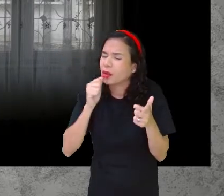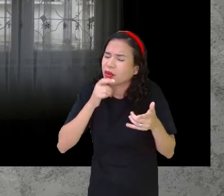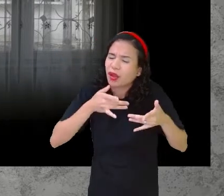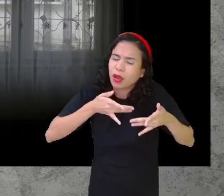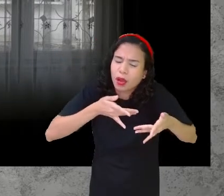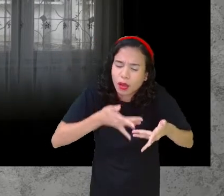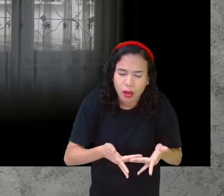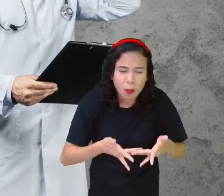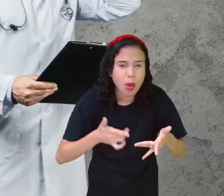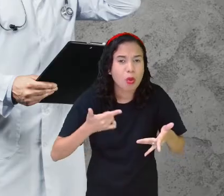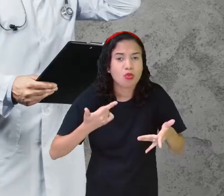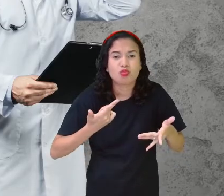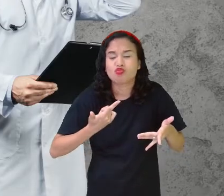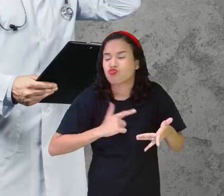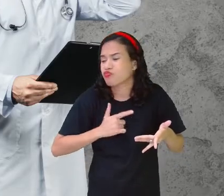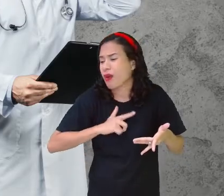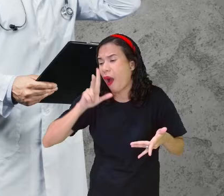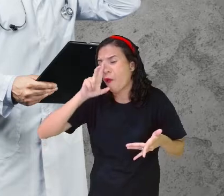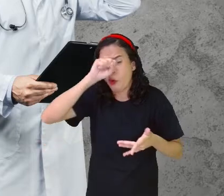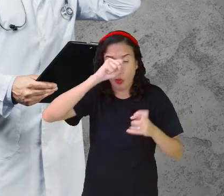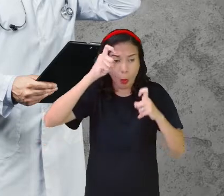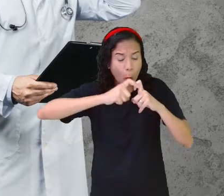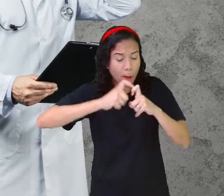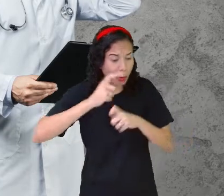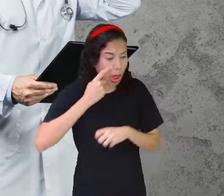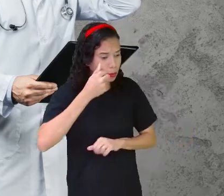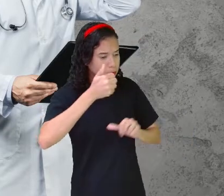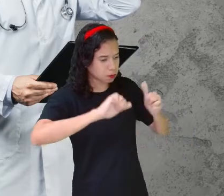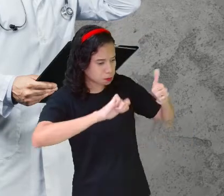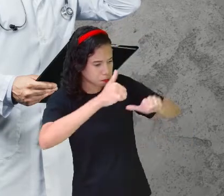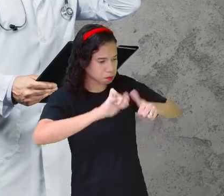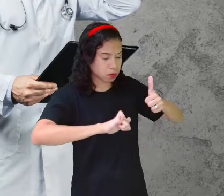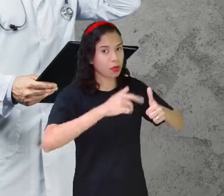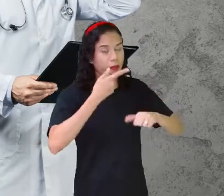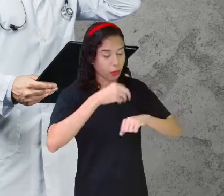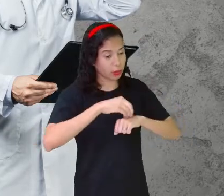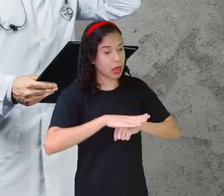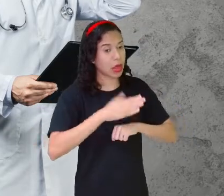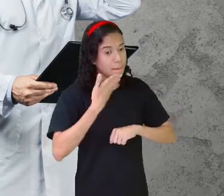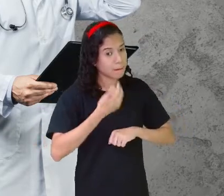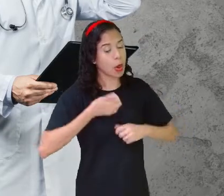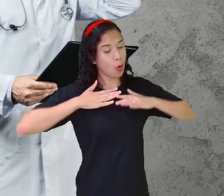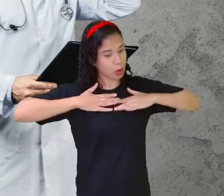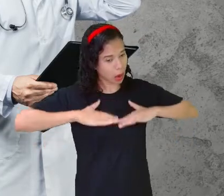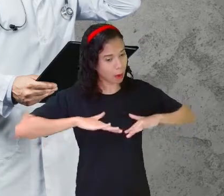cama. O médico veio vê-la e recomendou repouso